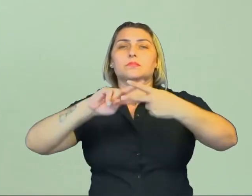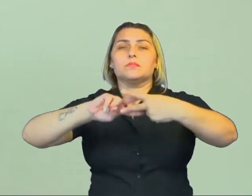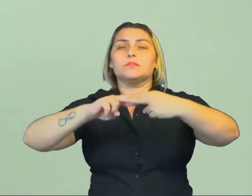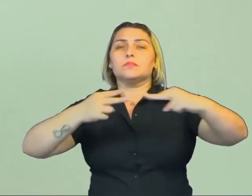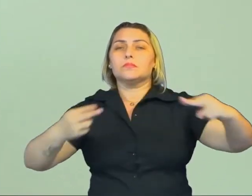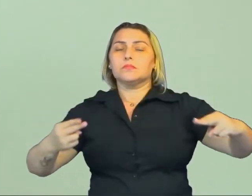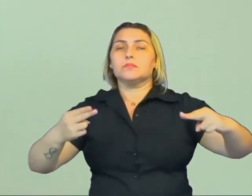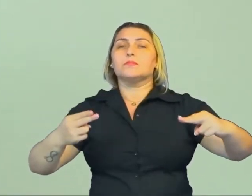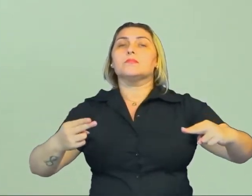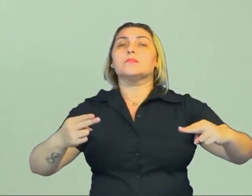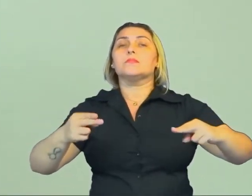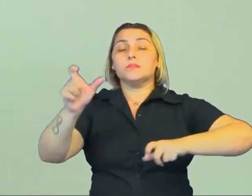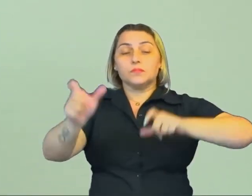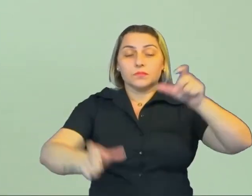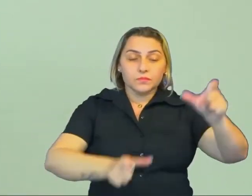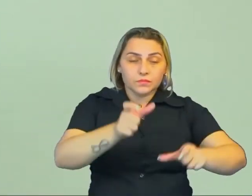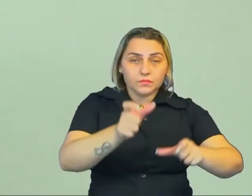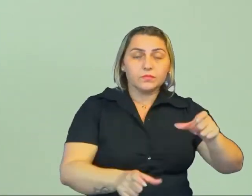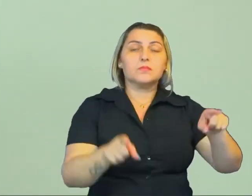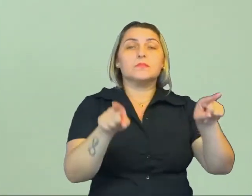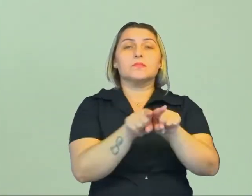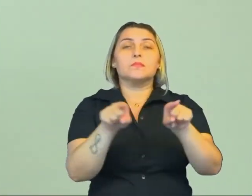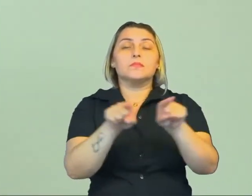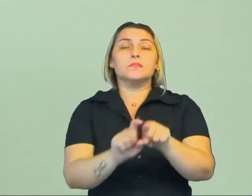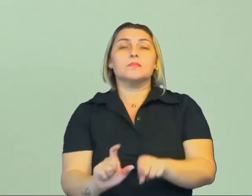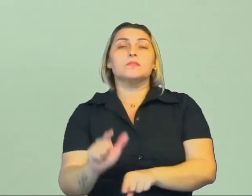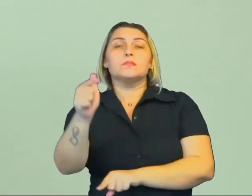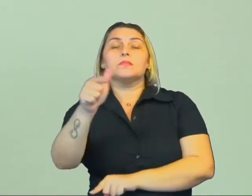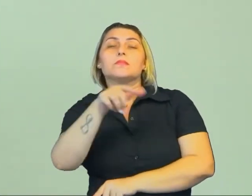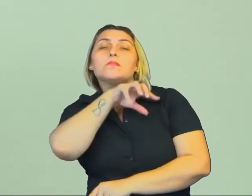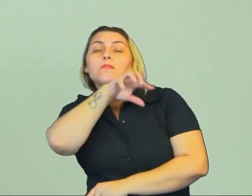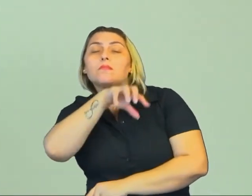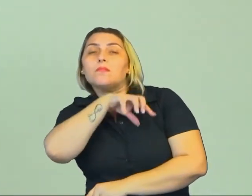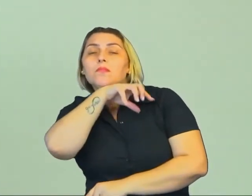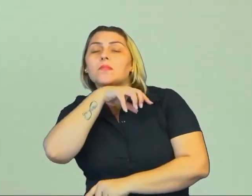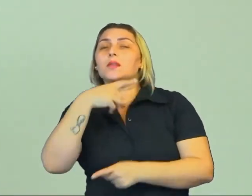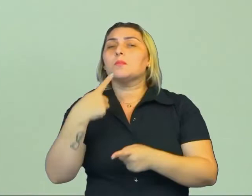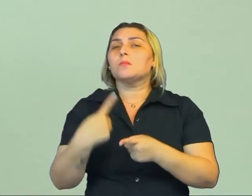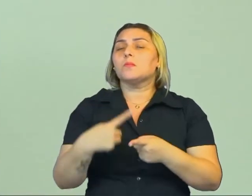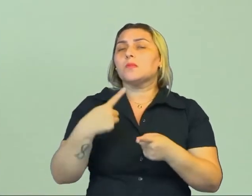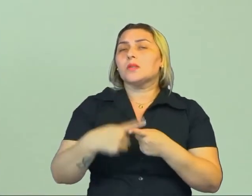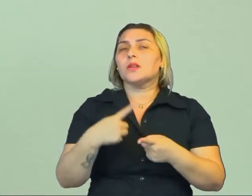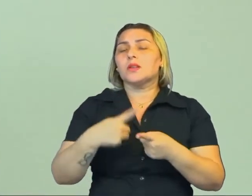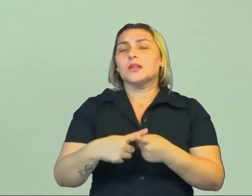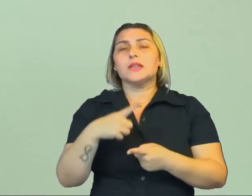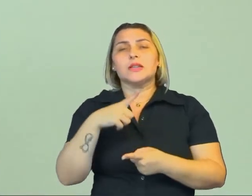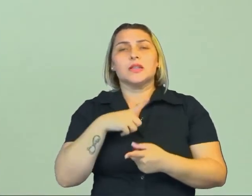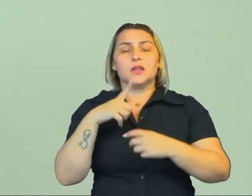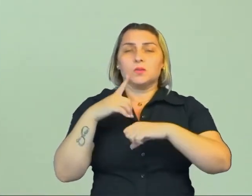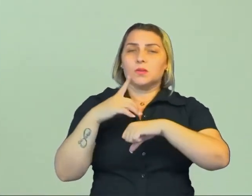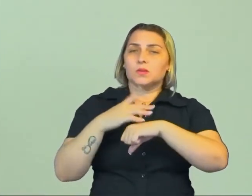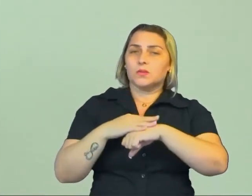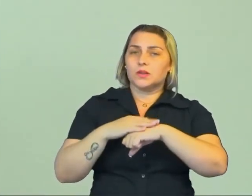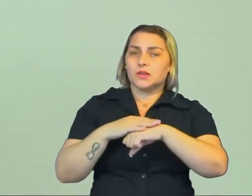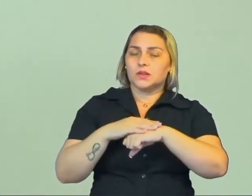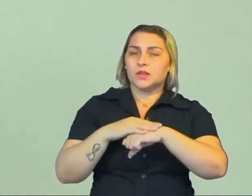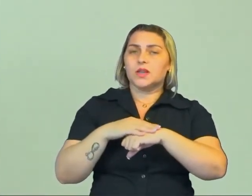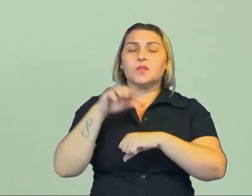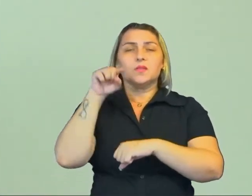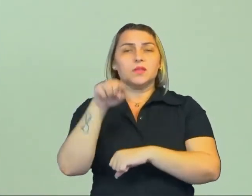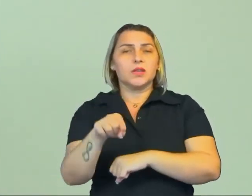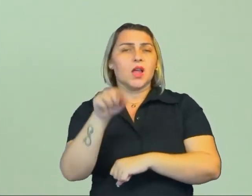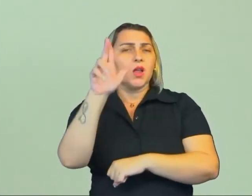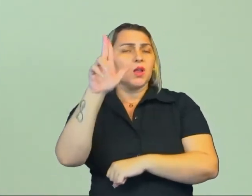hereditariedade nos seres humanos, como em outros animais. Porque às vezes você tem uma doença que